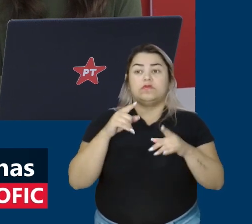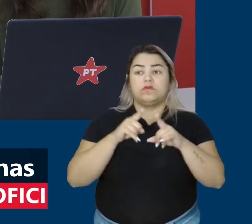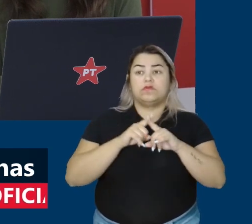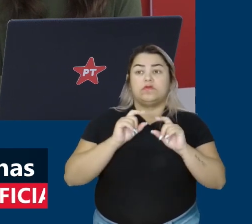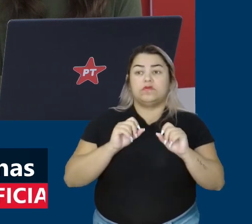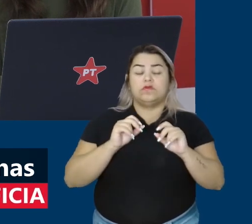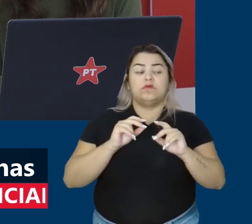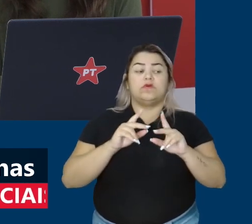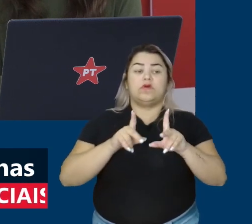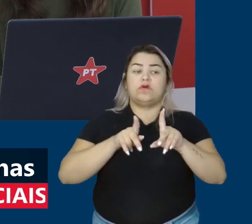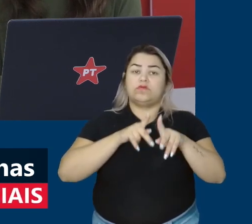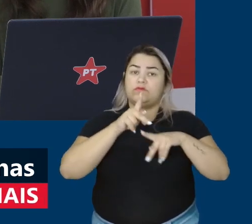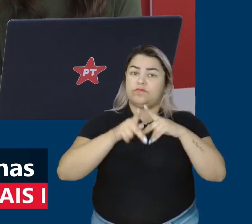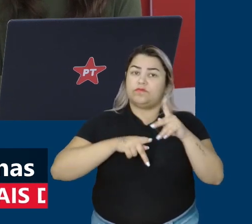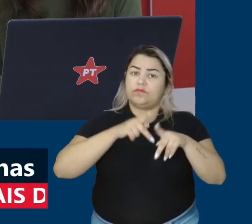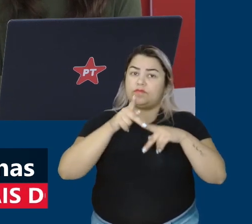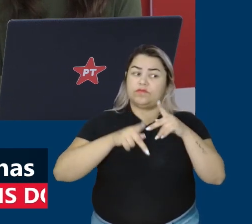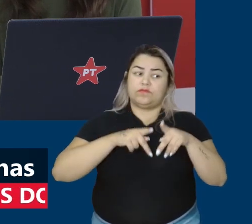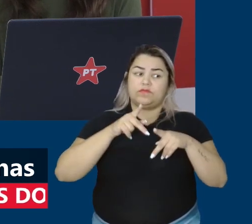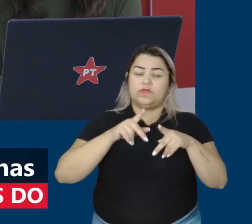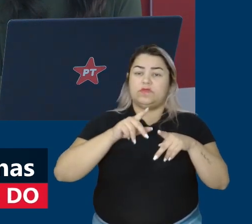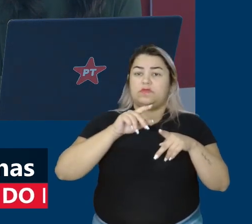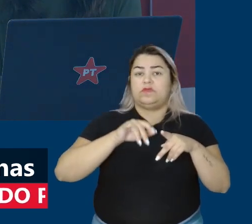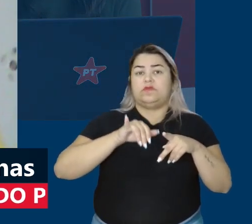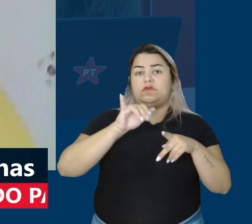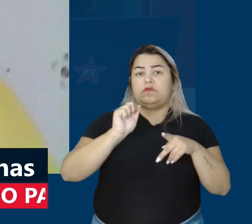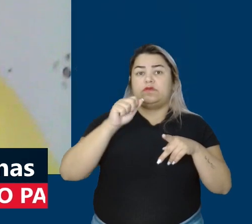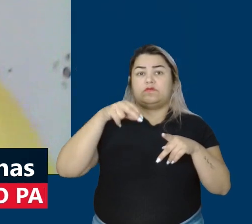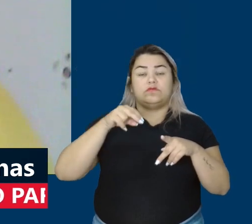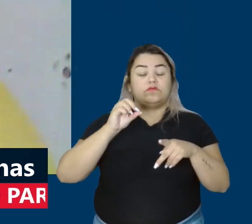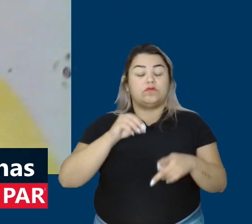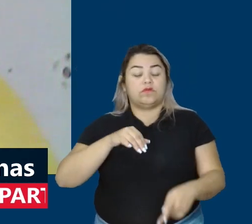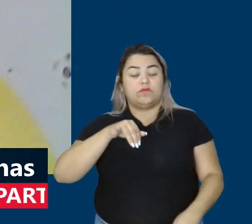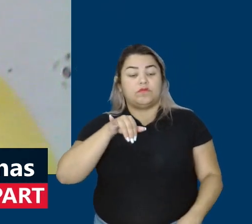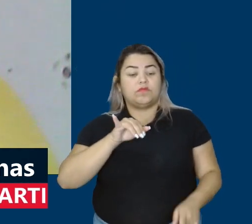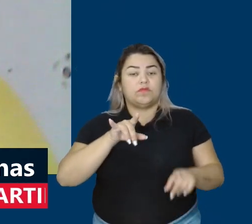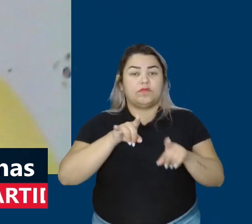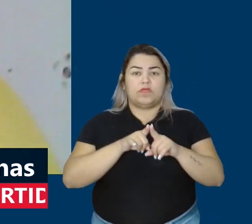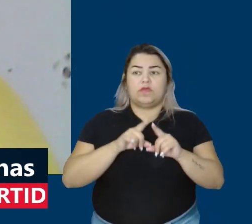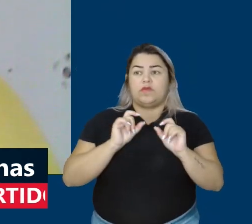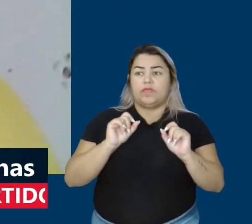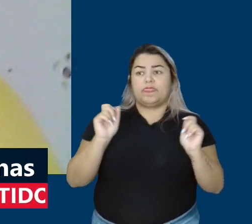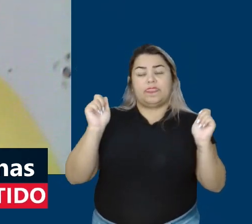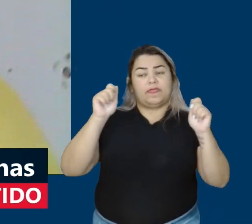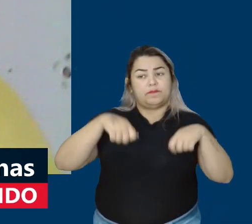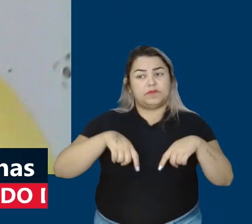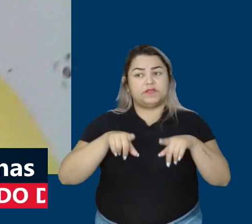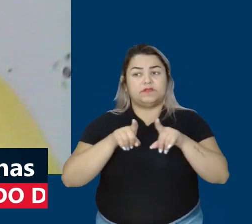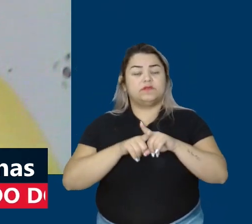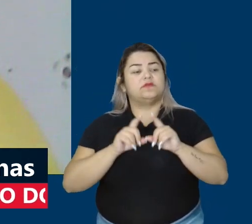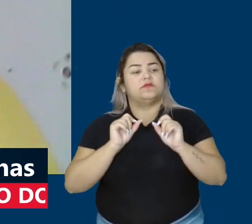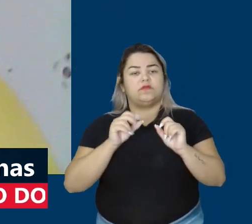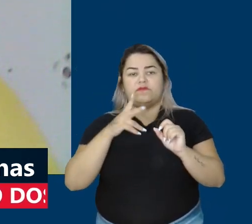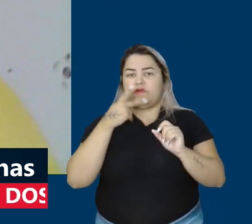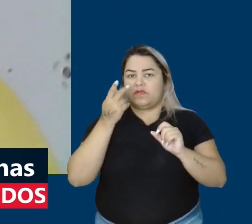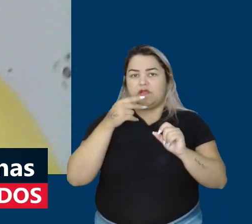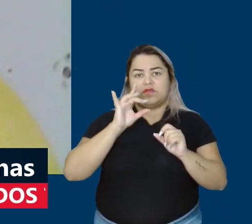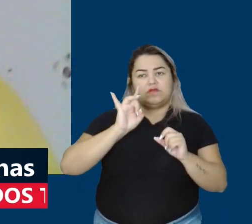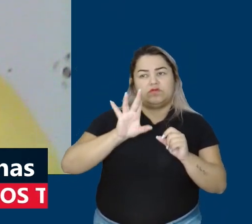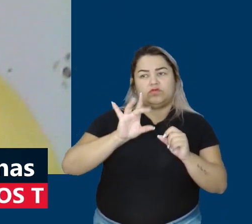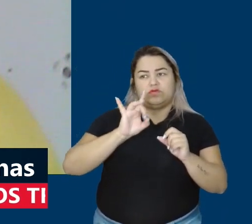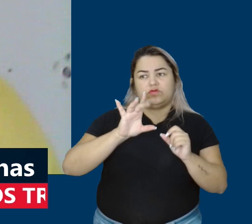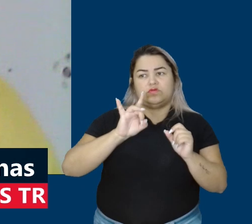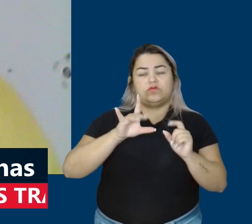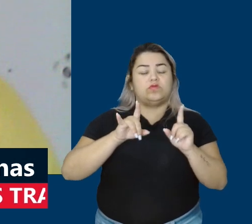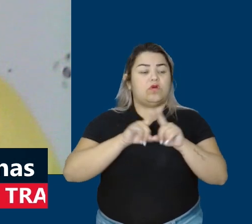do povo Yanomami, né, essa tragédia humanitária, a gente também precisa colocar aqui, elencar que não é só com